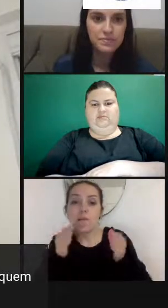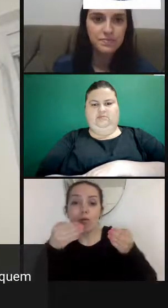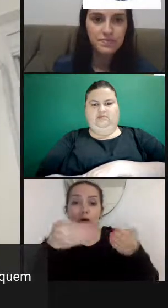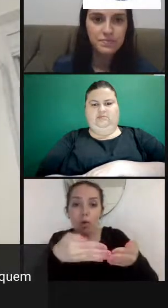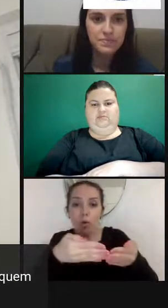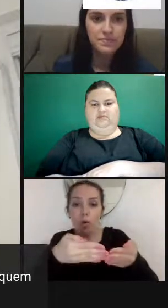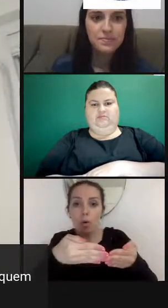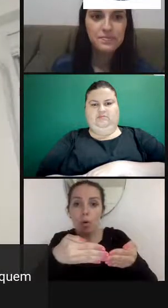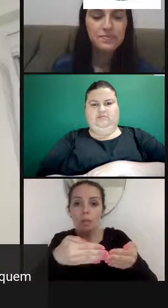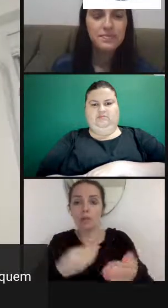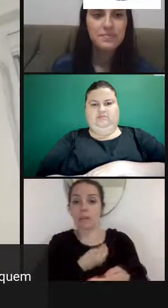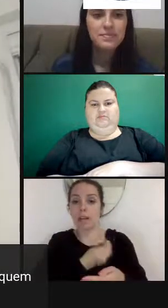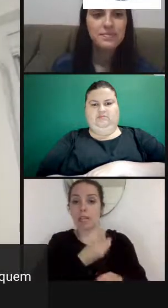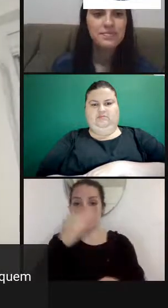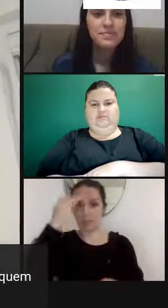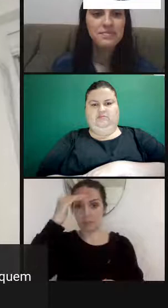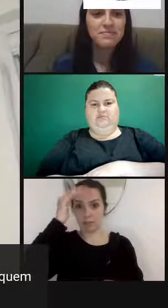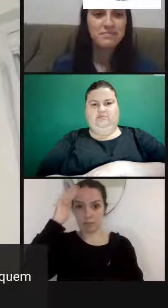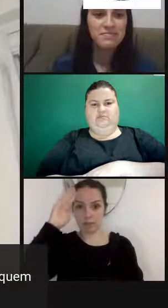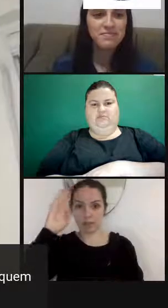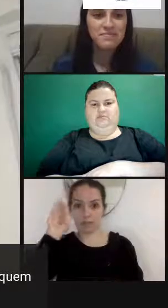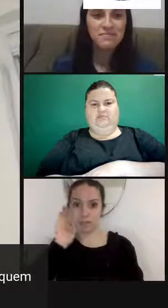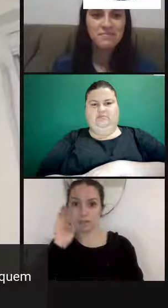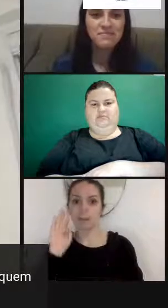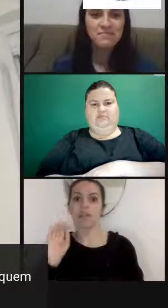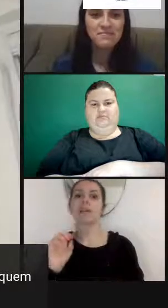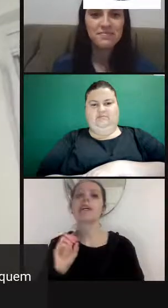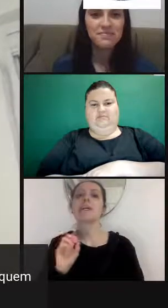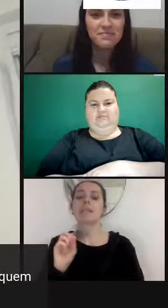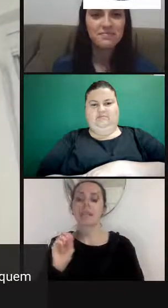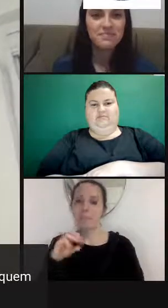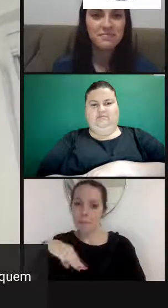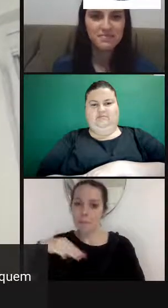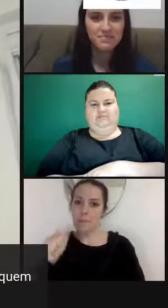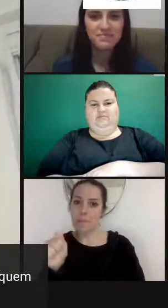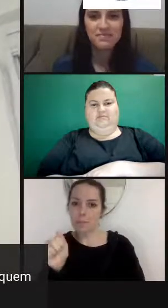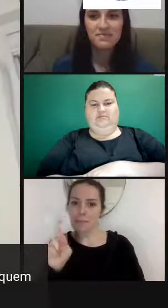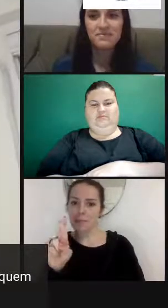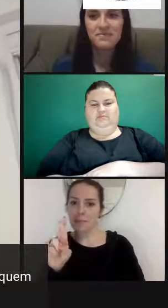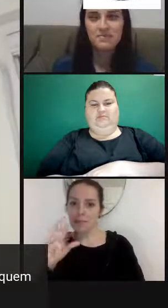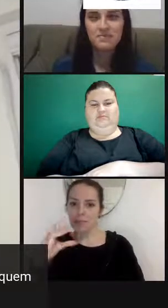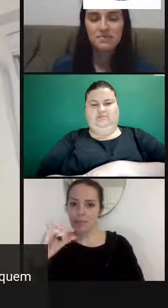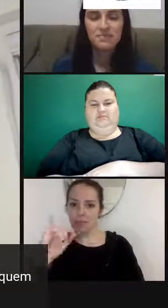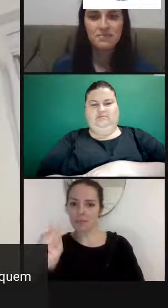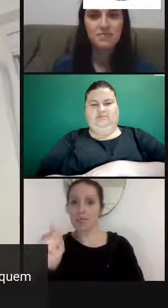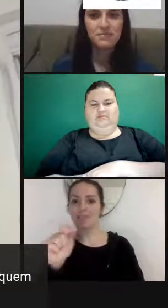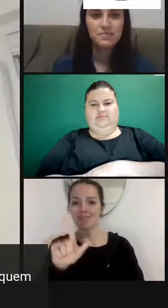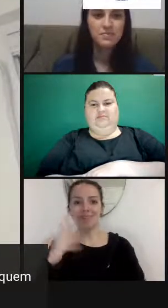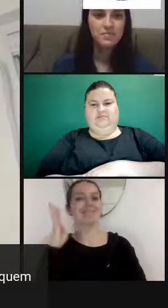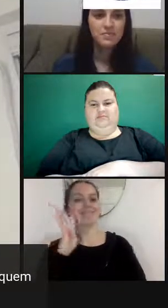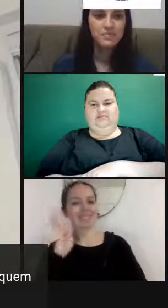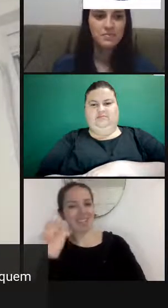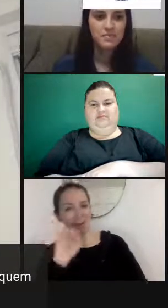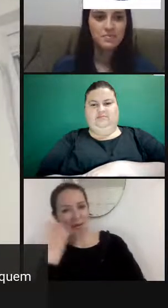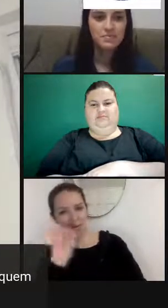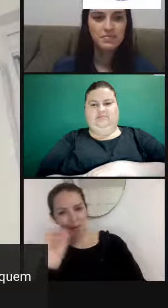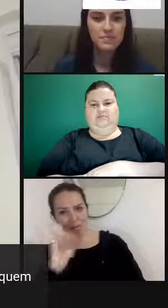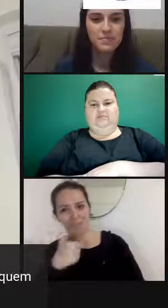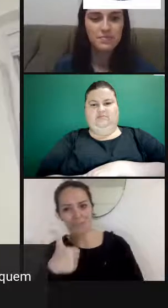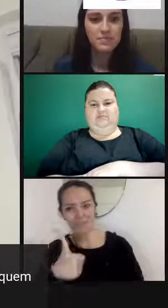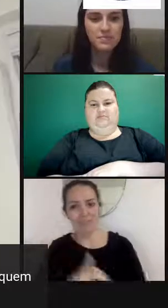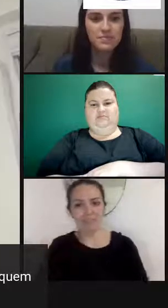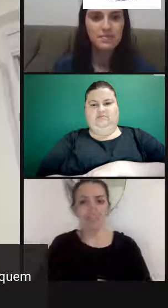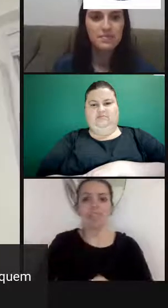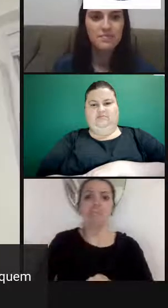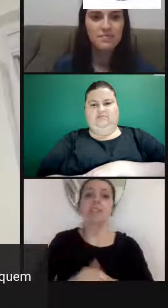isso E aí Marcelo beleza assim eu acredito até por isso o meu